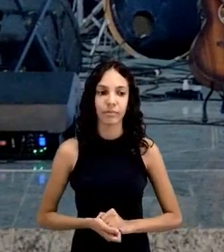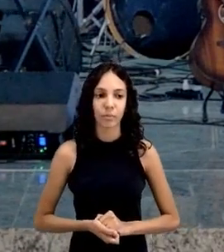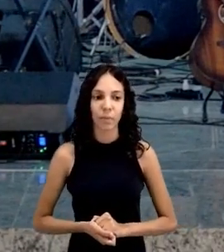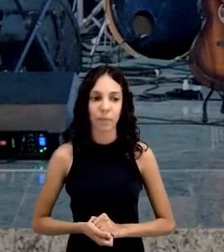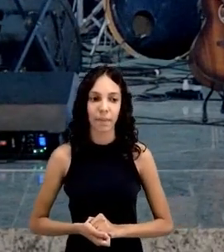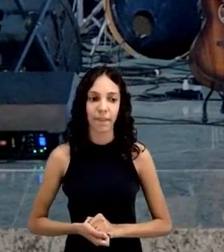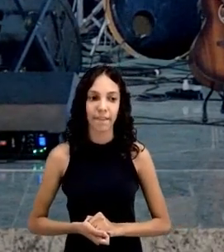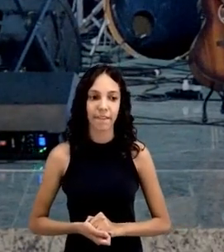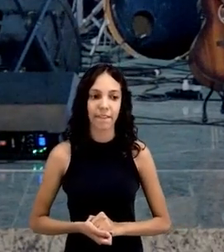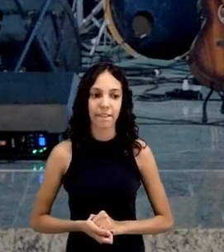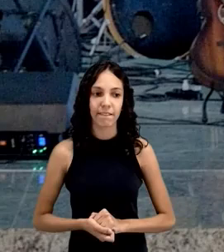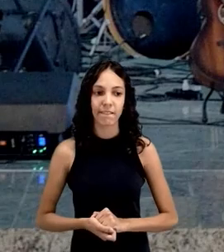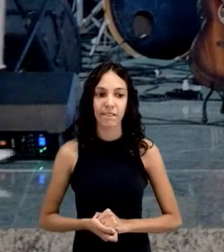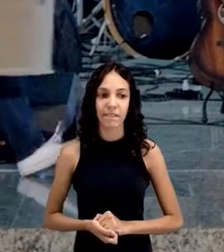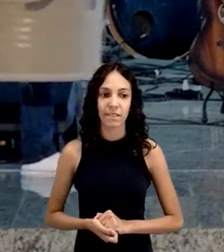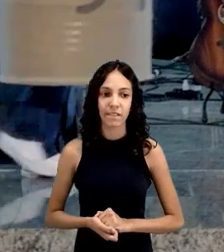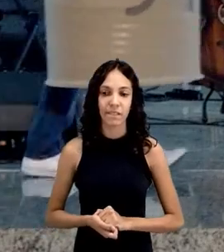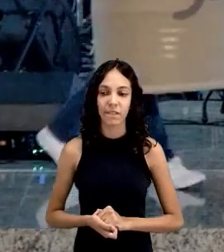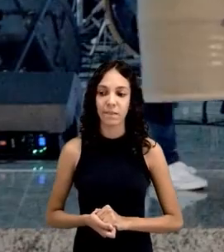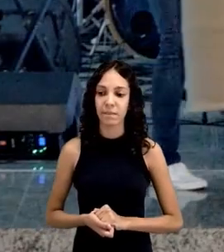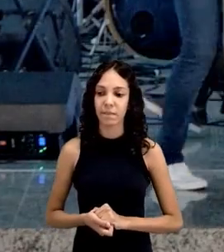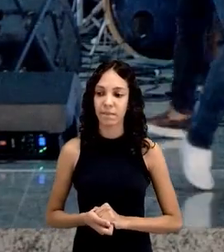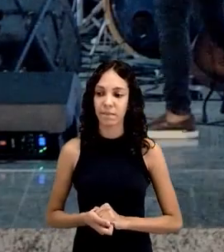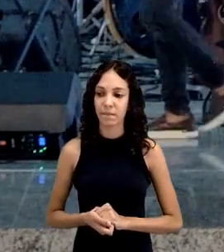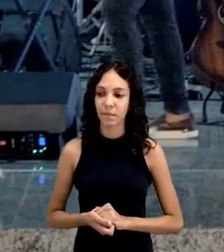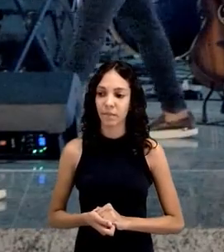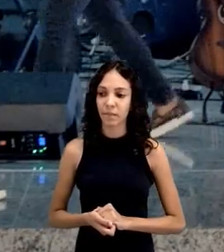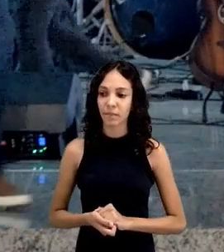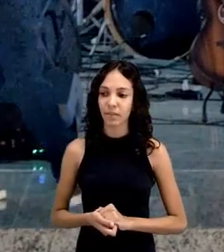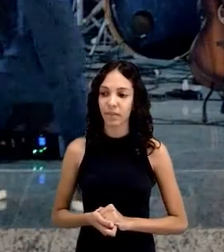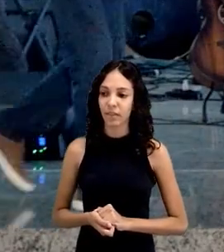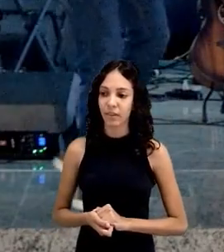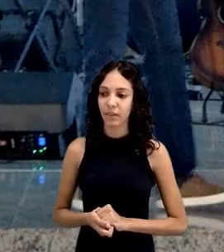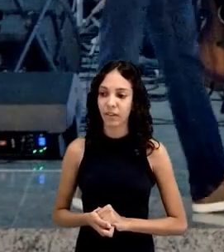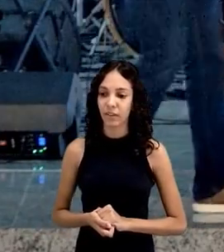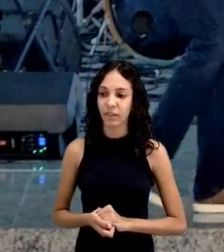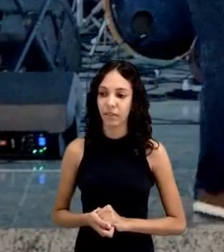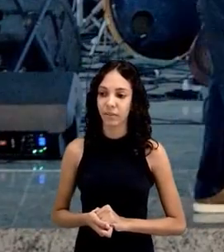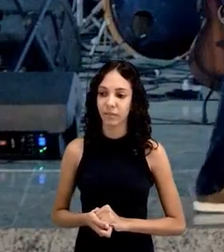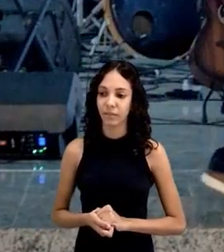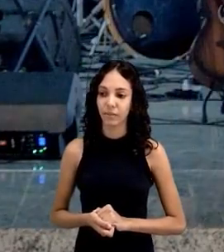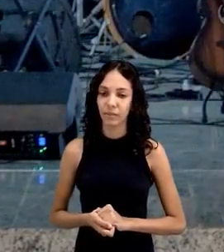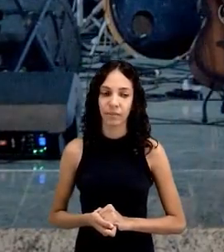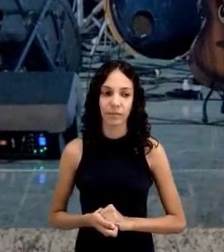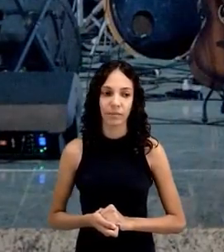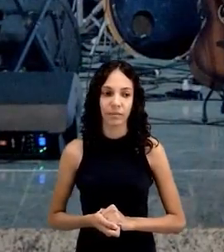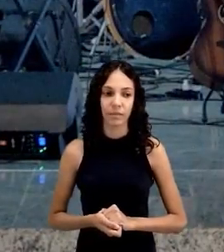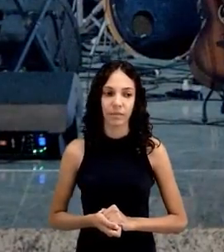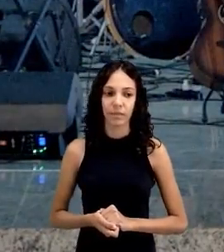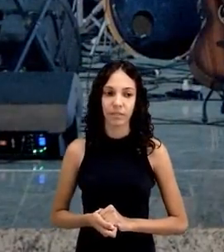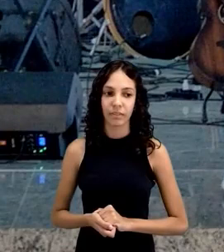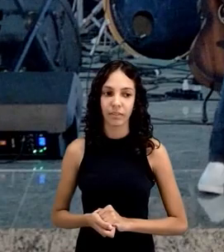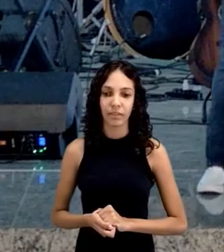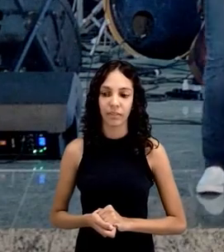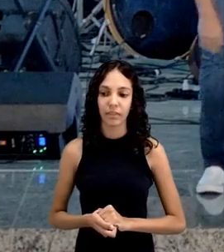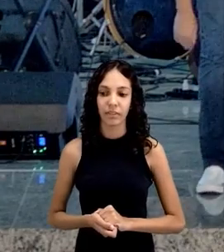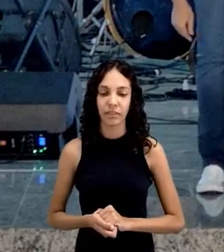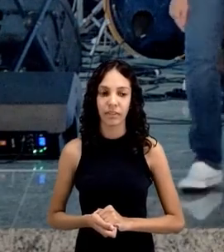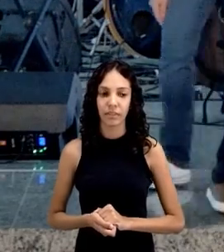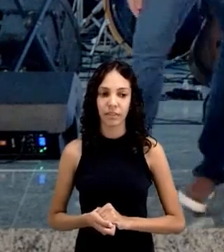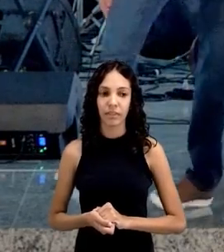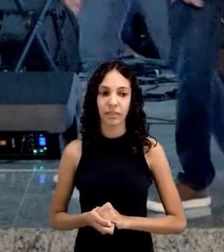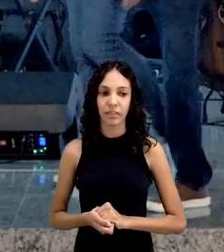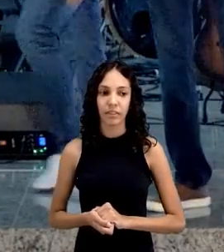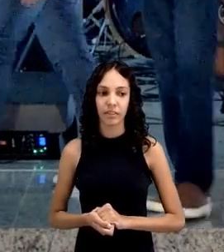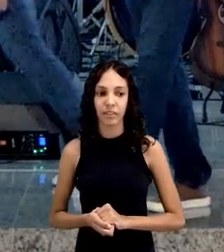pastor Daniel tem abençoado muito as nossas vidas e continuará nos abençoando com certeza. Deus falará através da vida